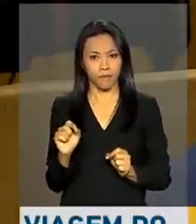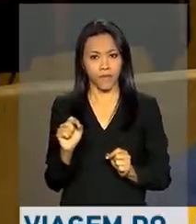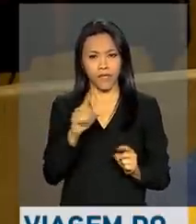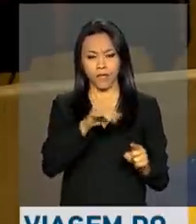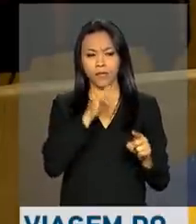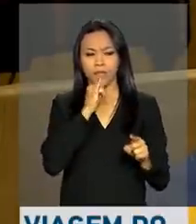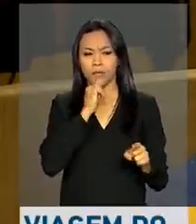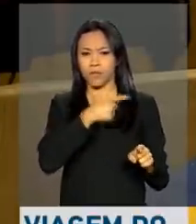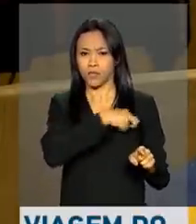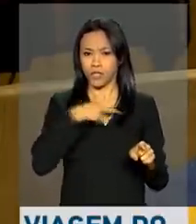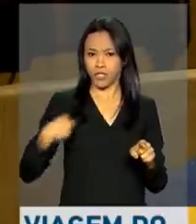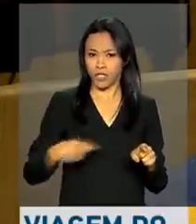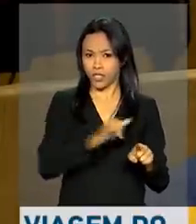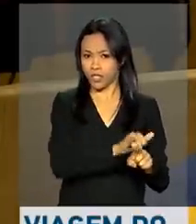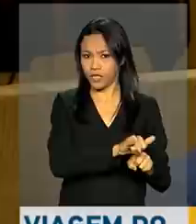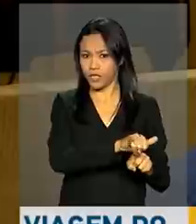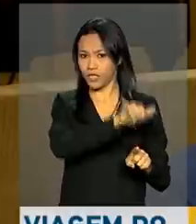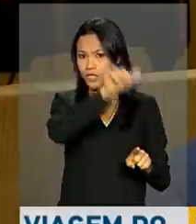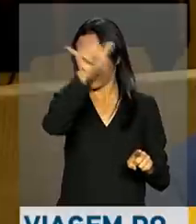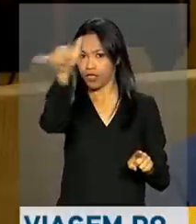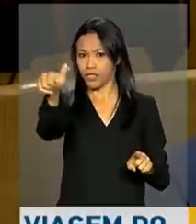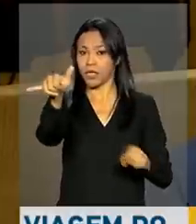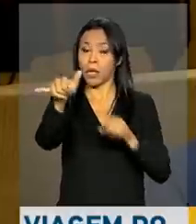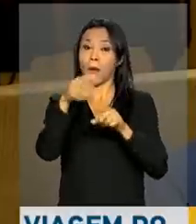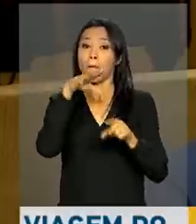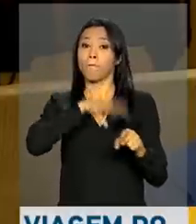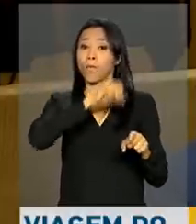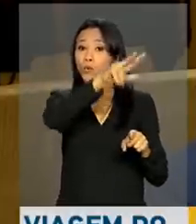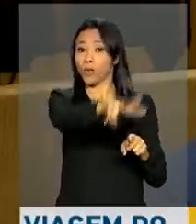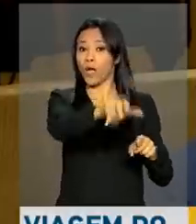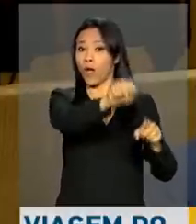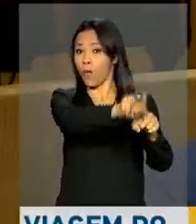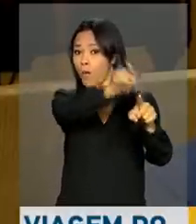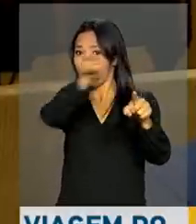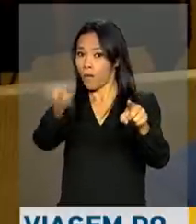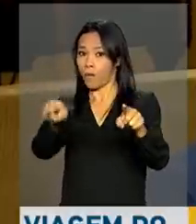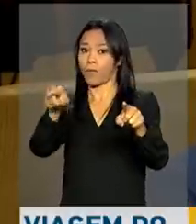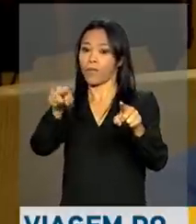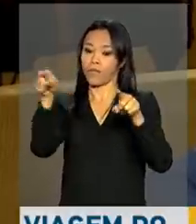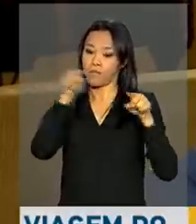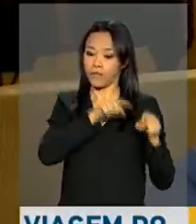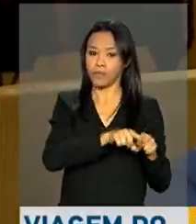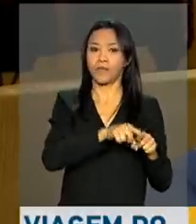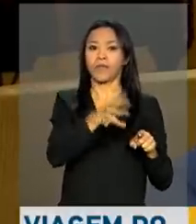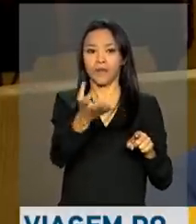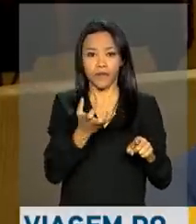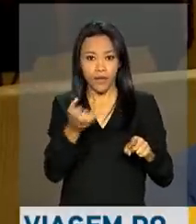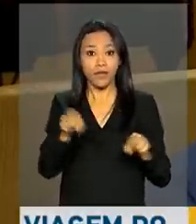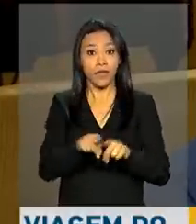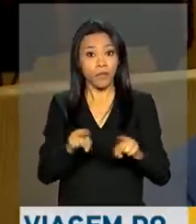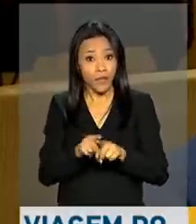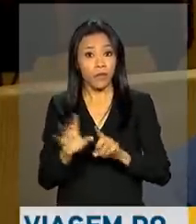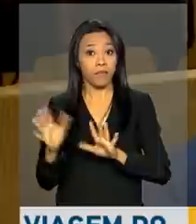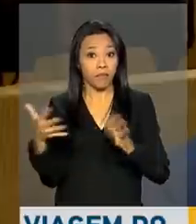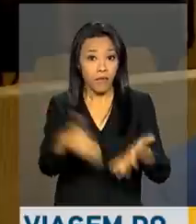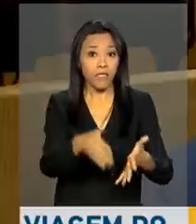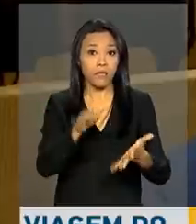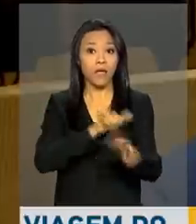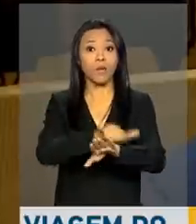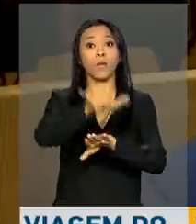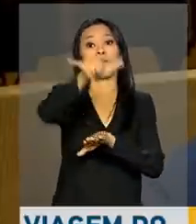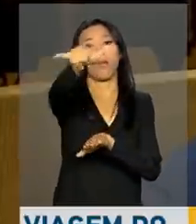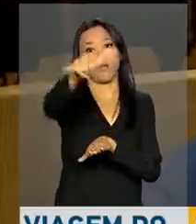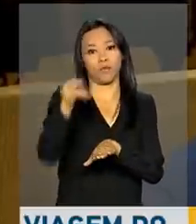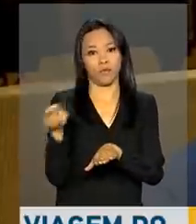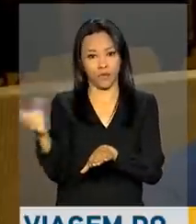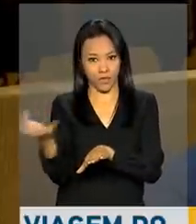China, Portugal, Portugal, Brasil, e querem também entrar em participação no aeroporto do Galeão. Então, estão